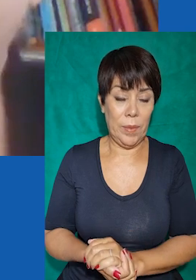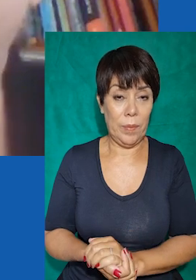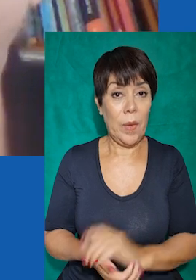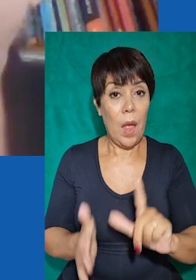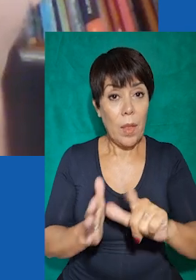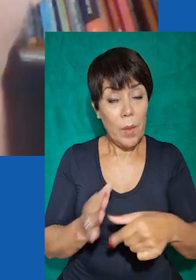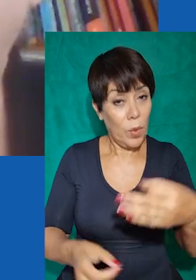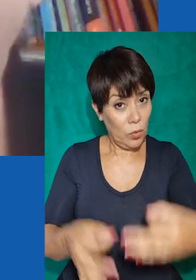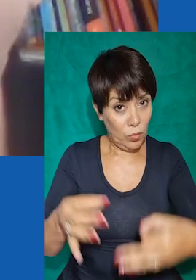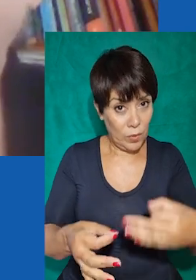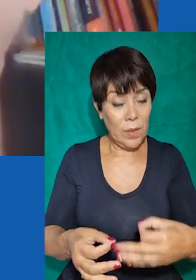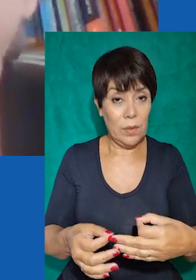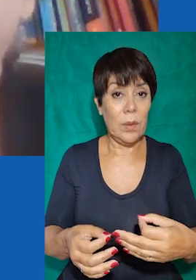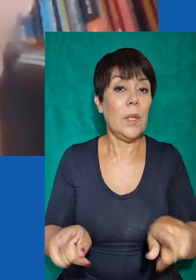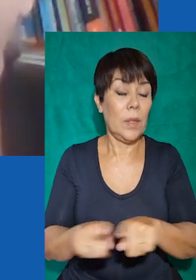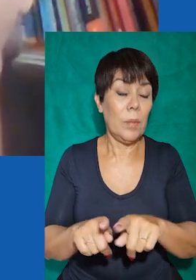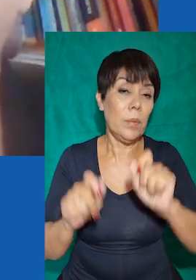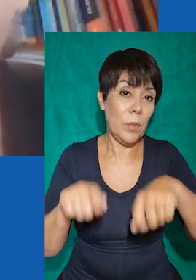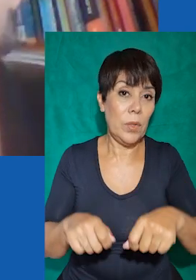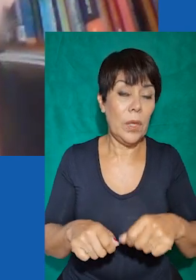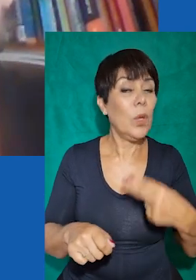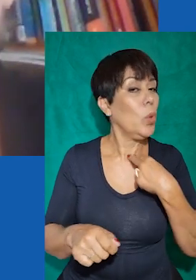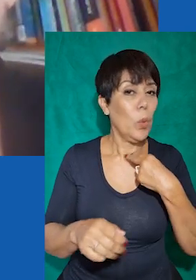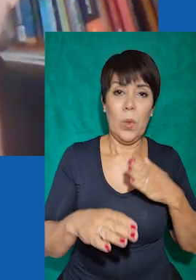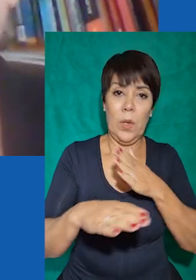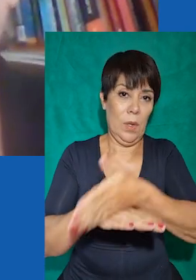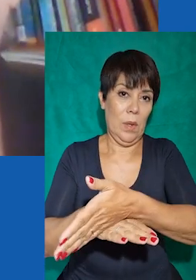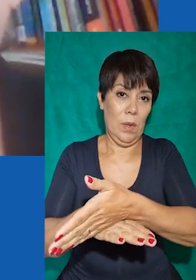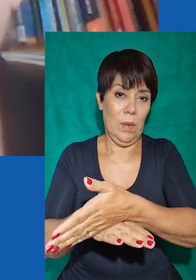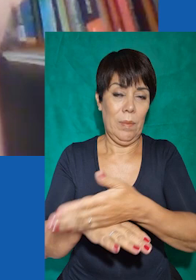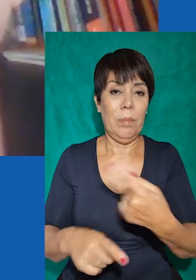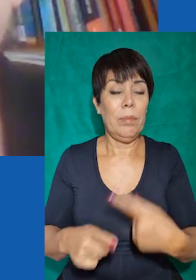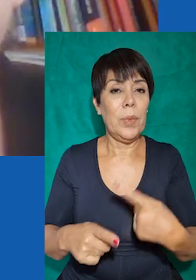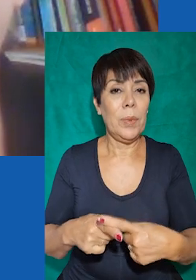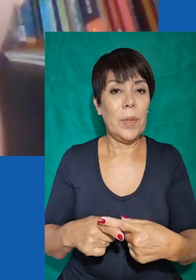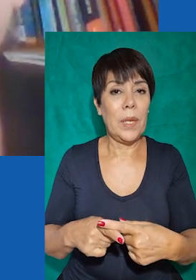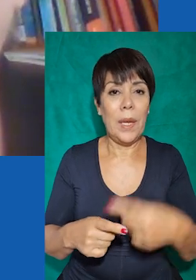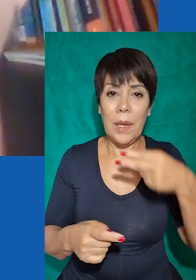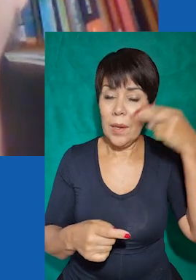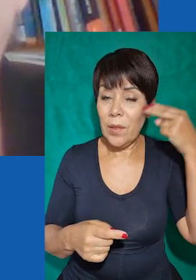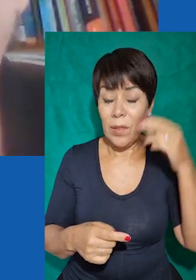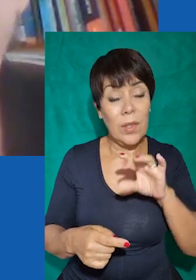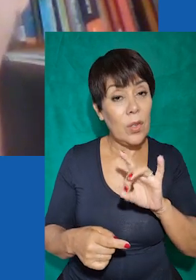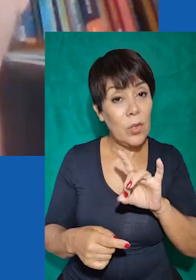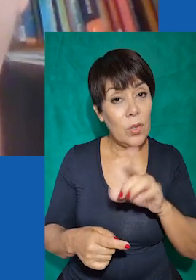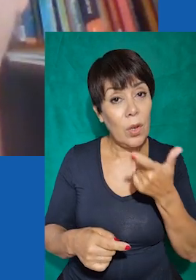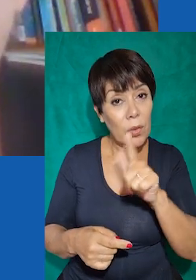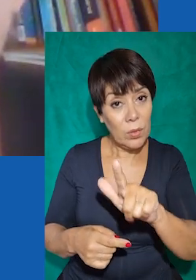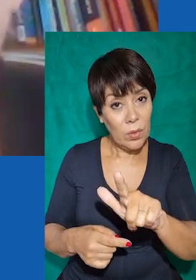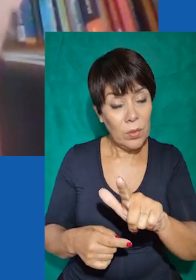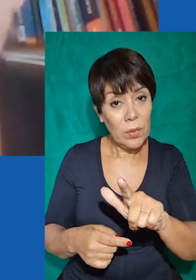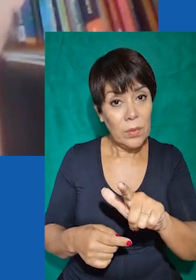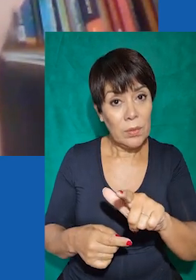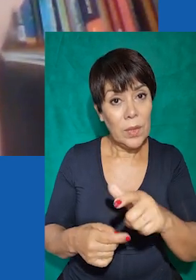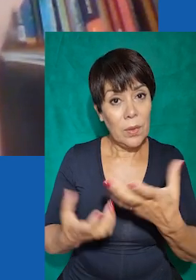Em juízo, que era outra opção, eles não podiam entrar, porque os indígenas só foram